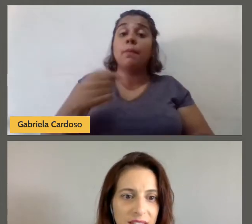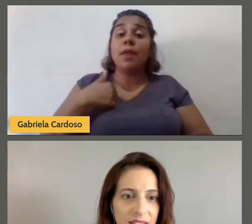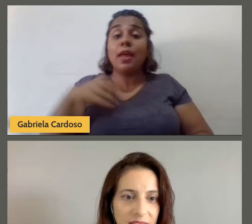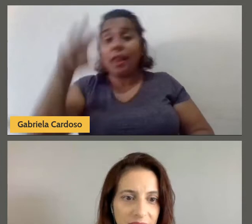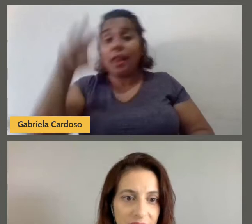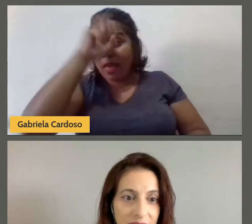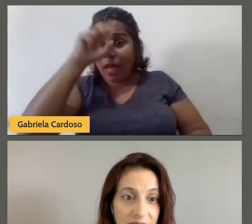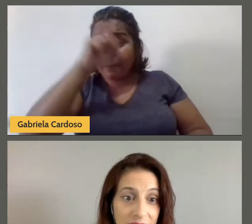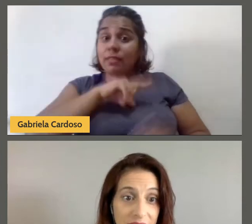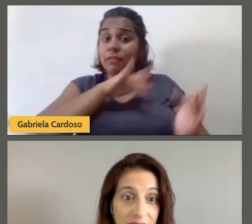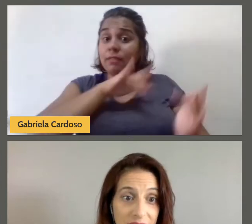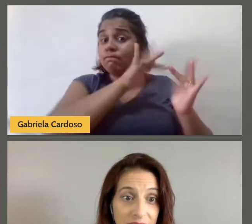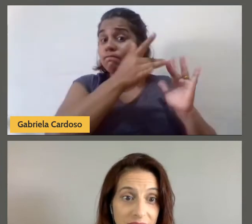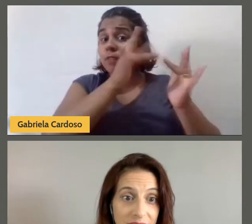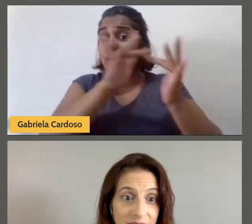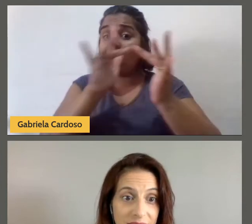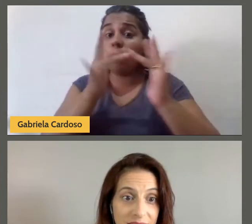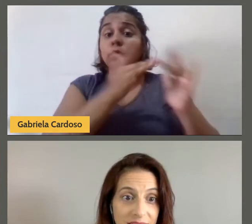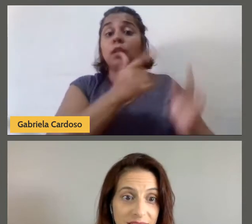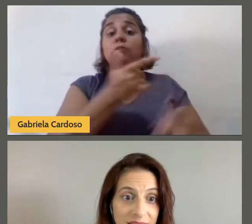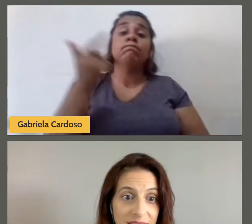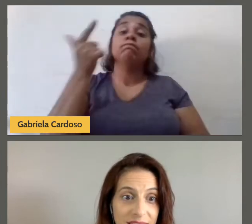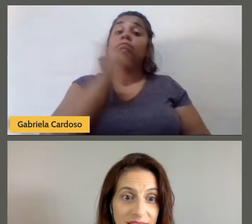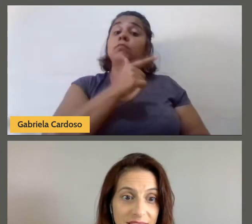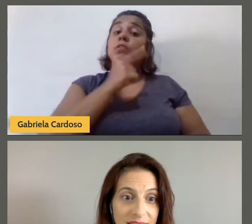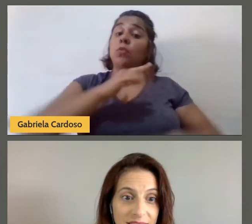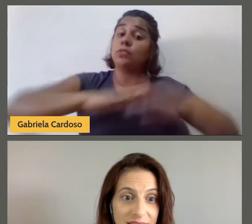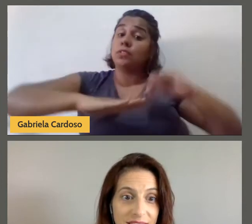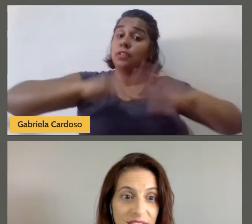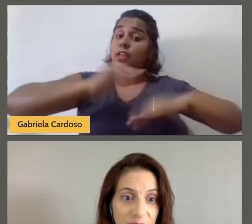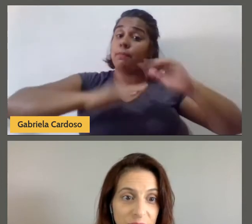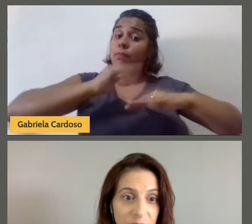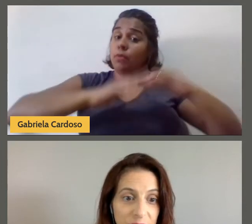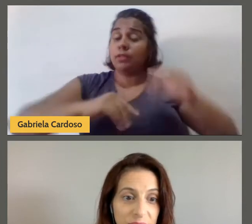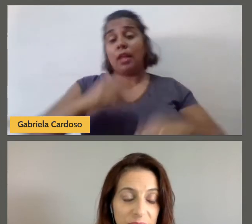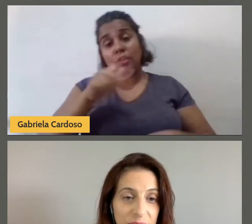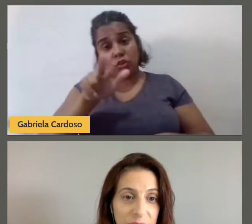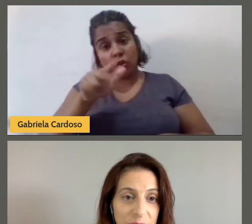e aí nesse contato desenvolverem outras habilidades, como a língua, por exemplo.